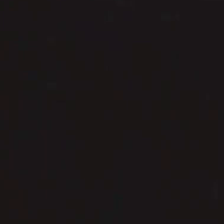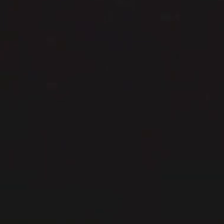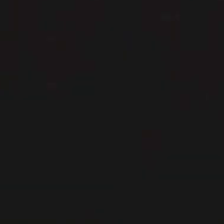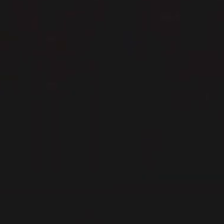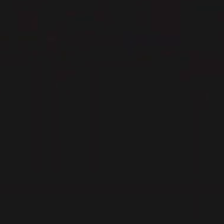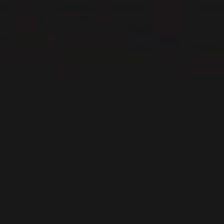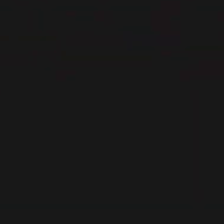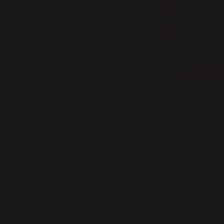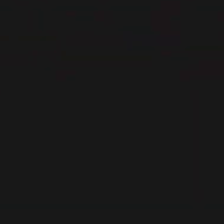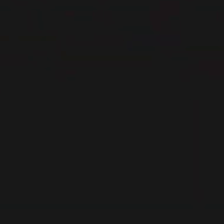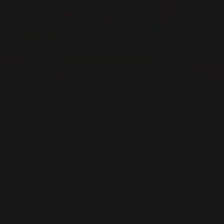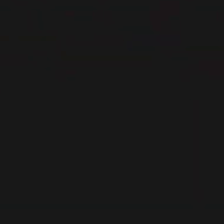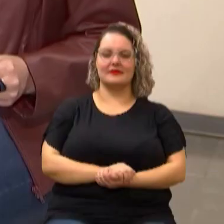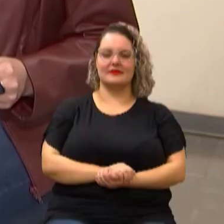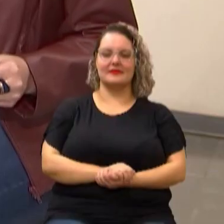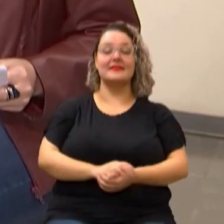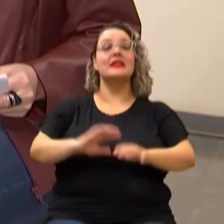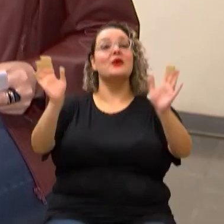estar empregados.